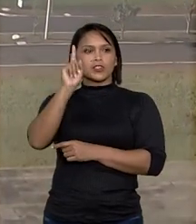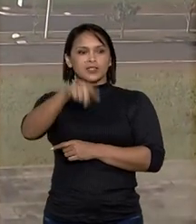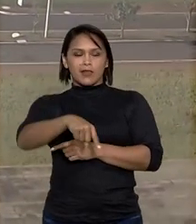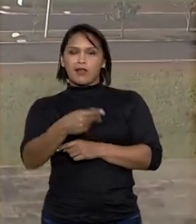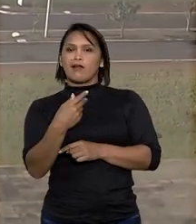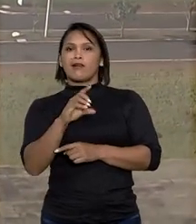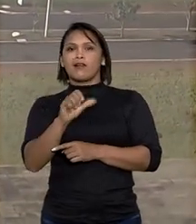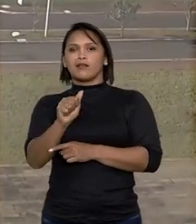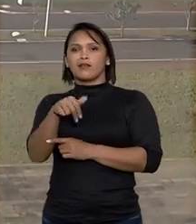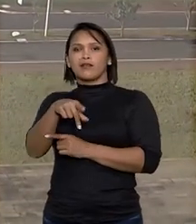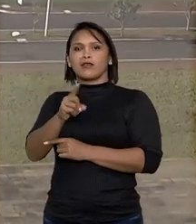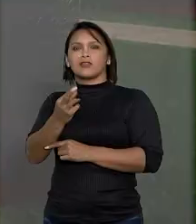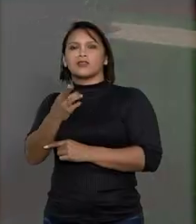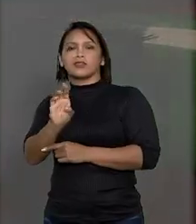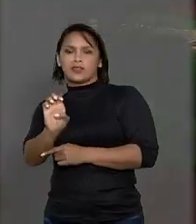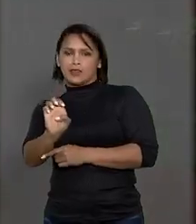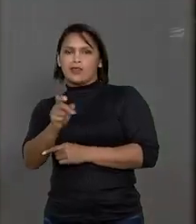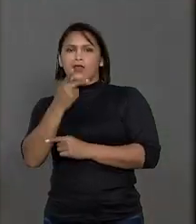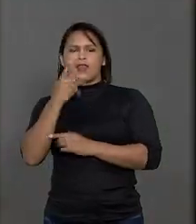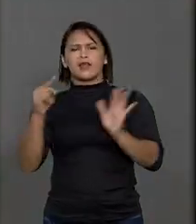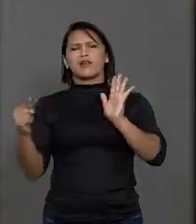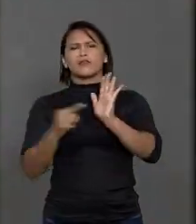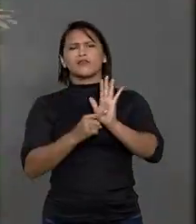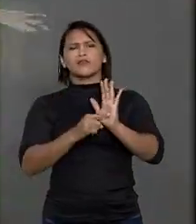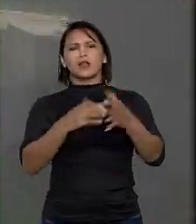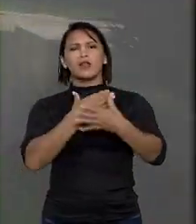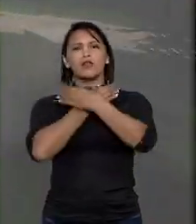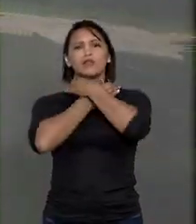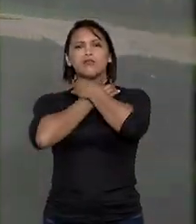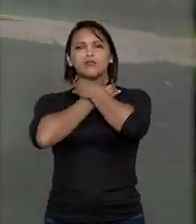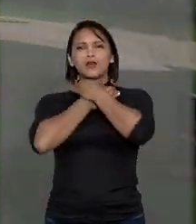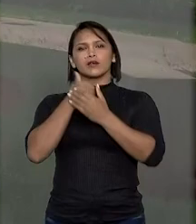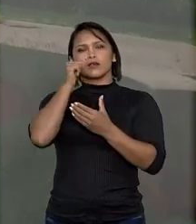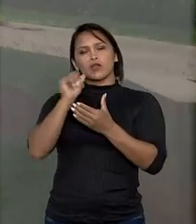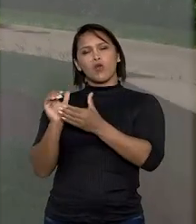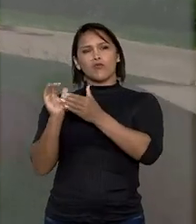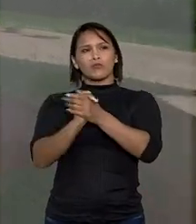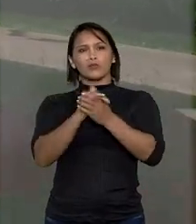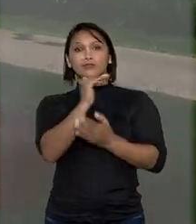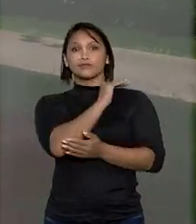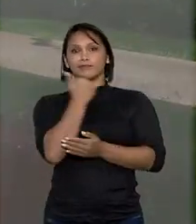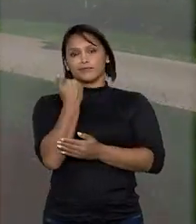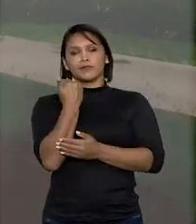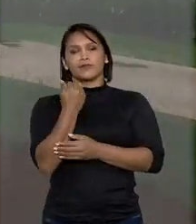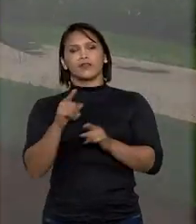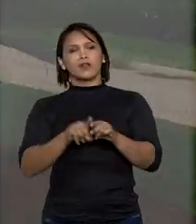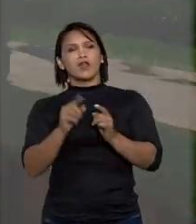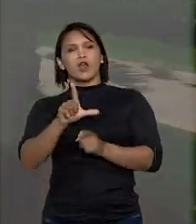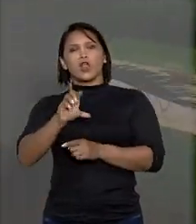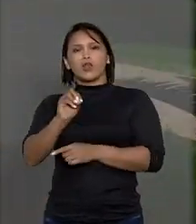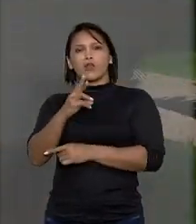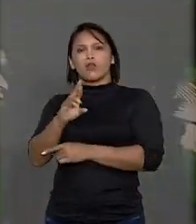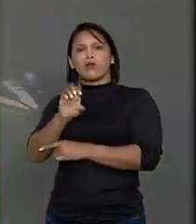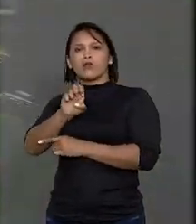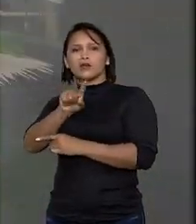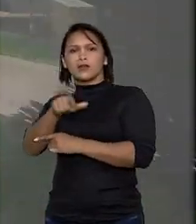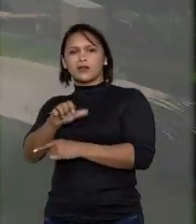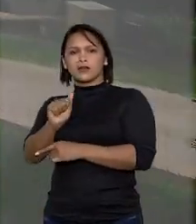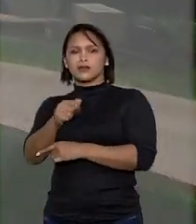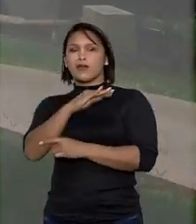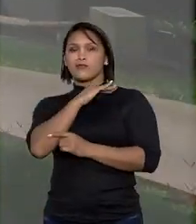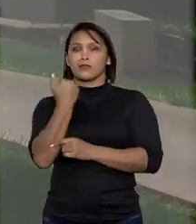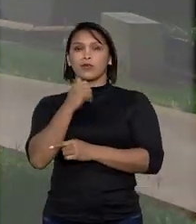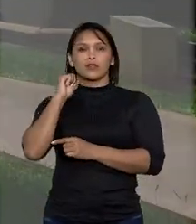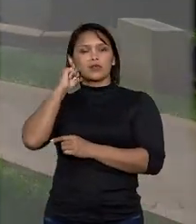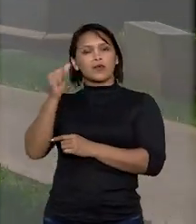André Luiz Garcia de pin ele é acusado de asfixiar a esposa até a morte Lorenza Maria Silva de Pinho